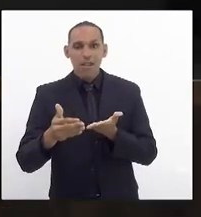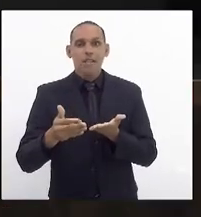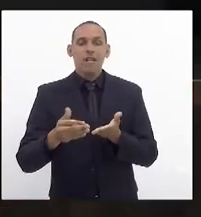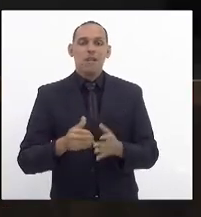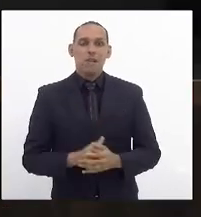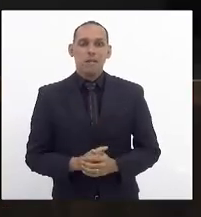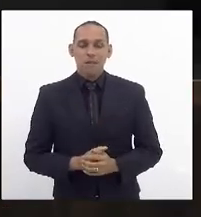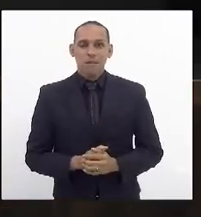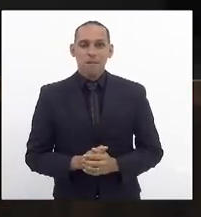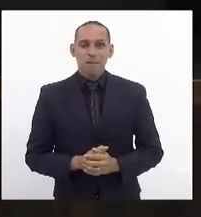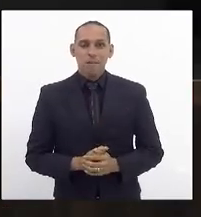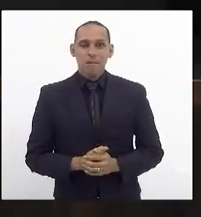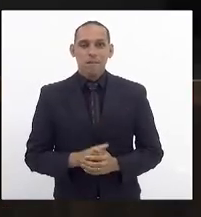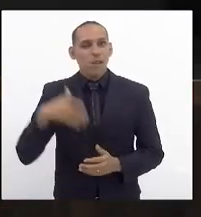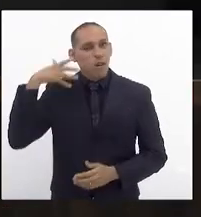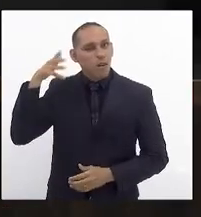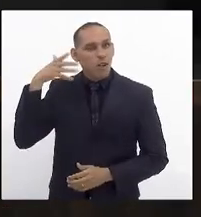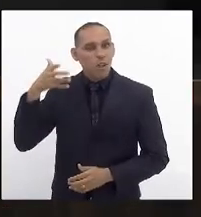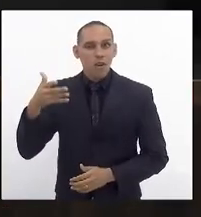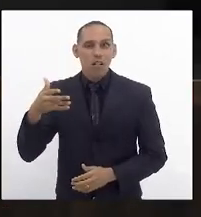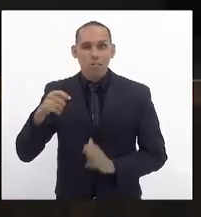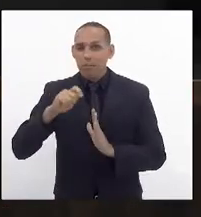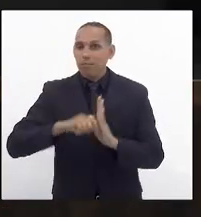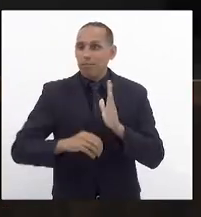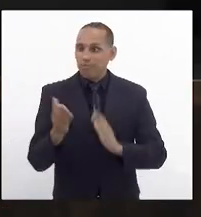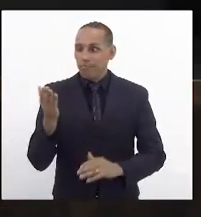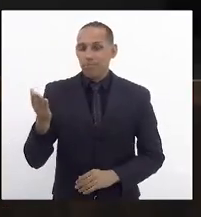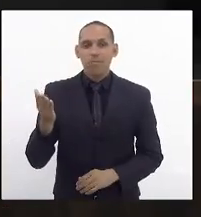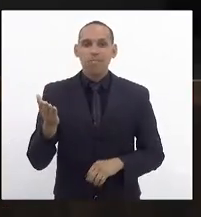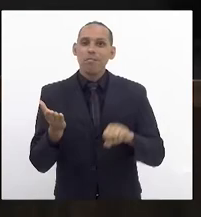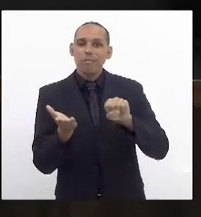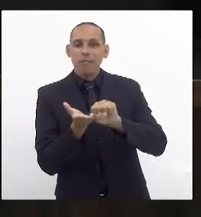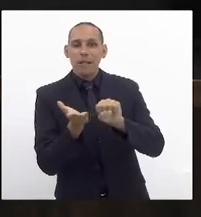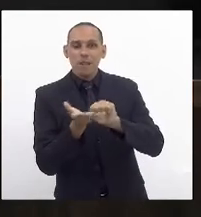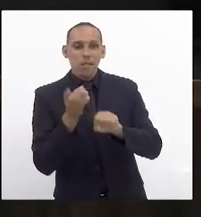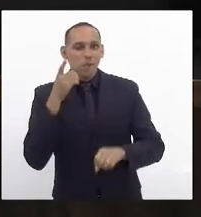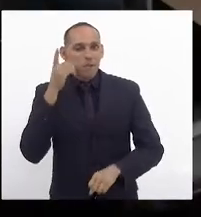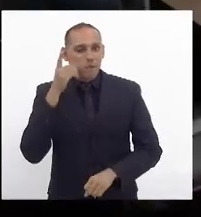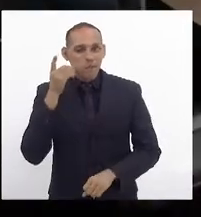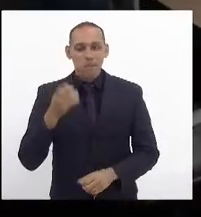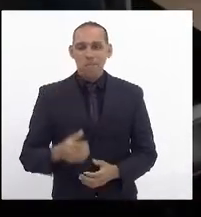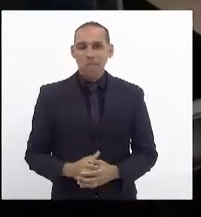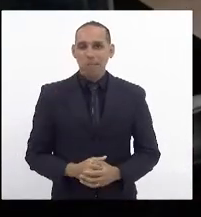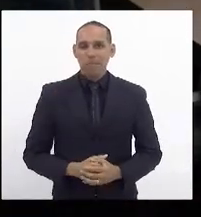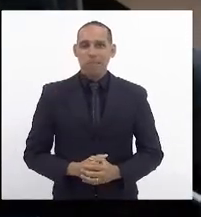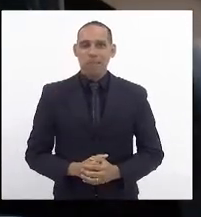O próximo orador inscrito é o Deputado Samuel Malafaia